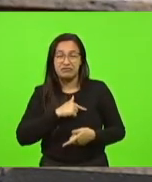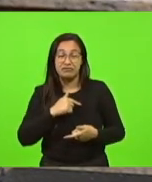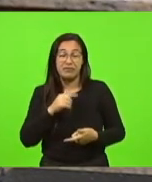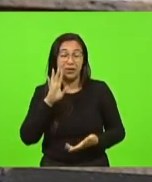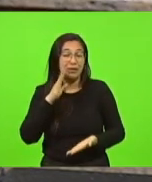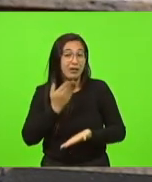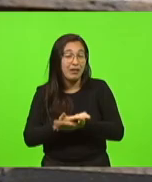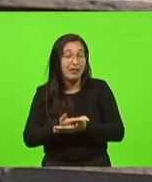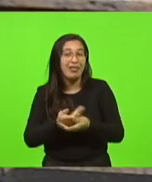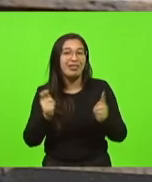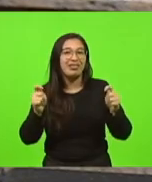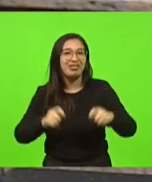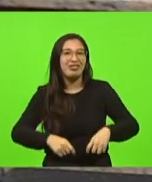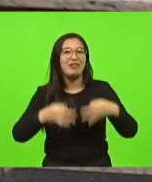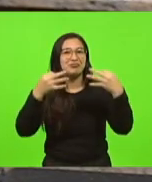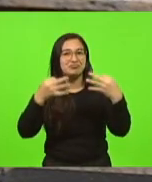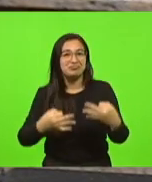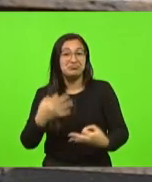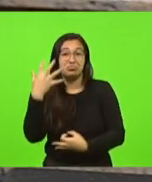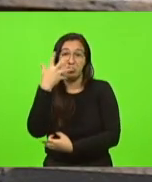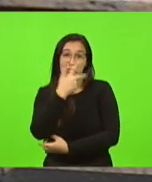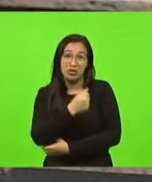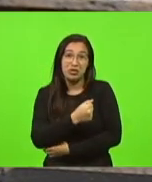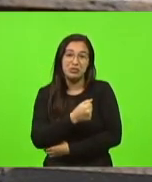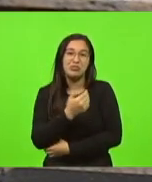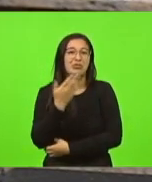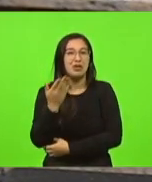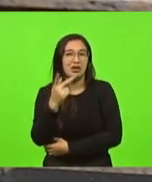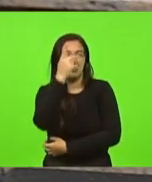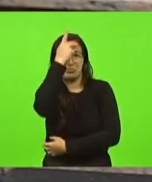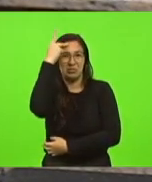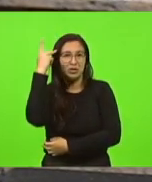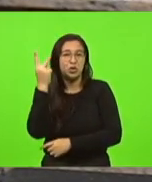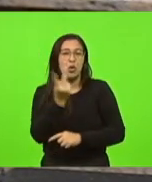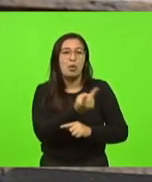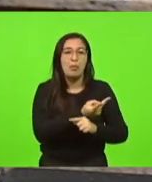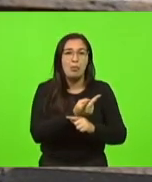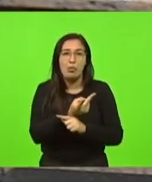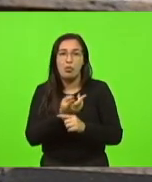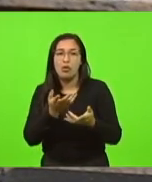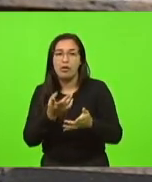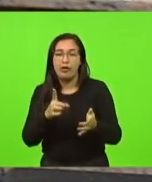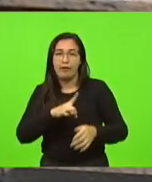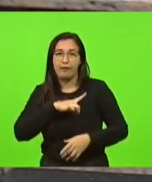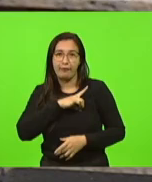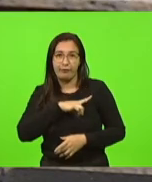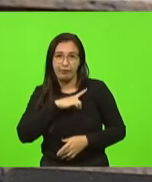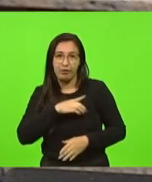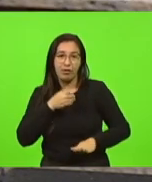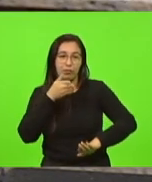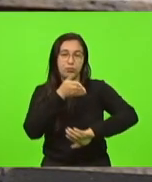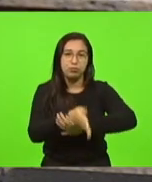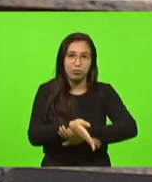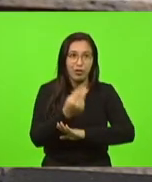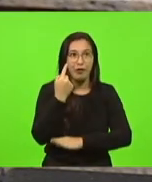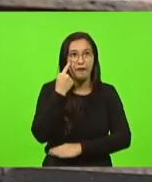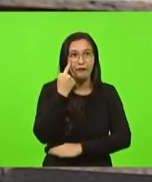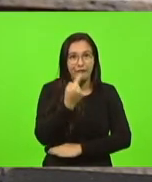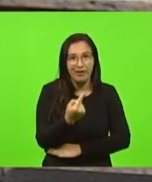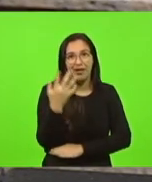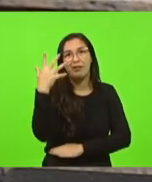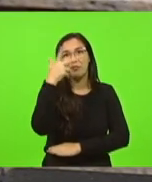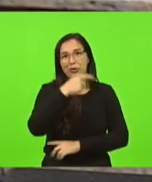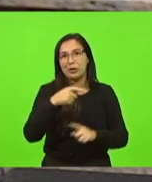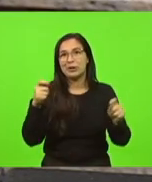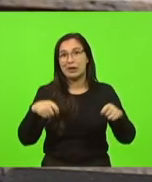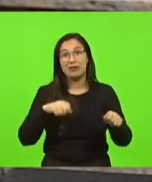dar dignidade ao cidadão que procura pela Polícia Civil numa dessas 4 delegacias.